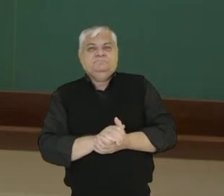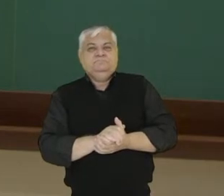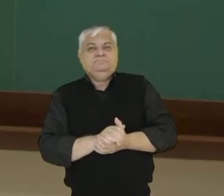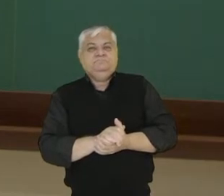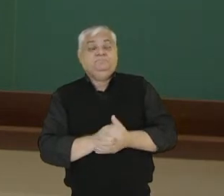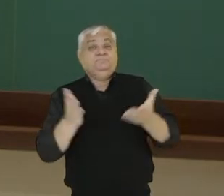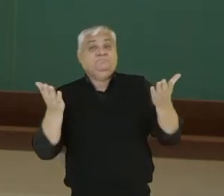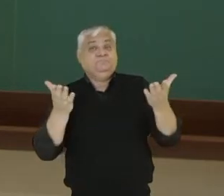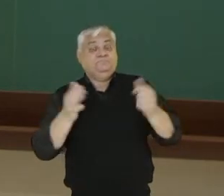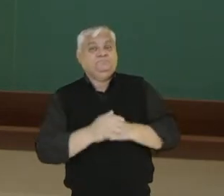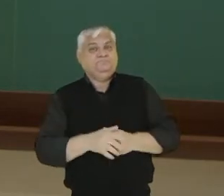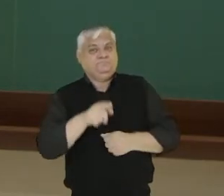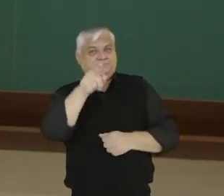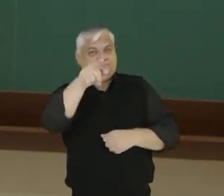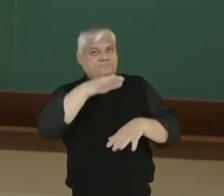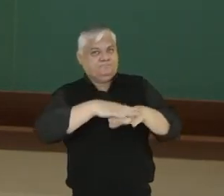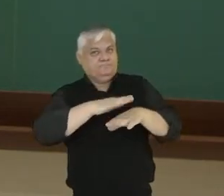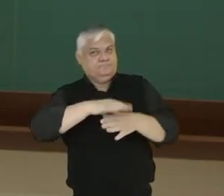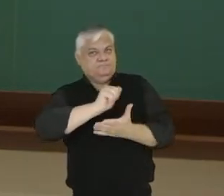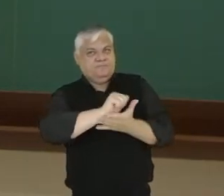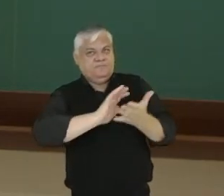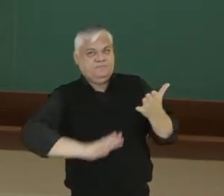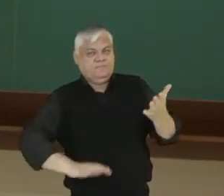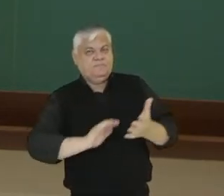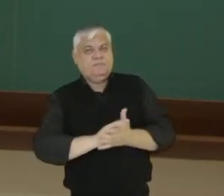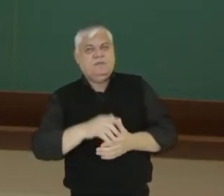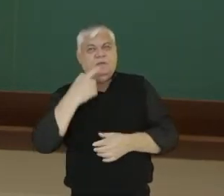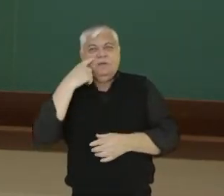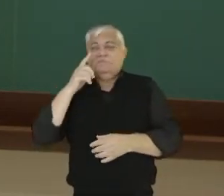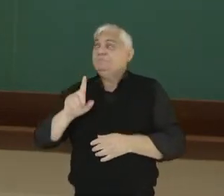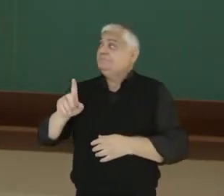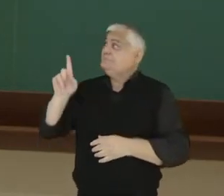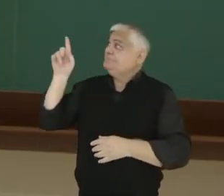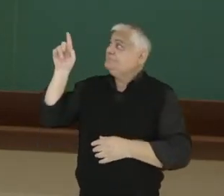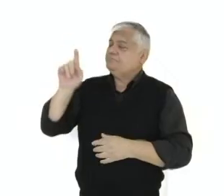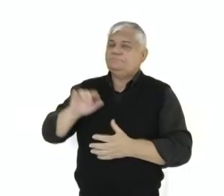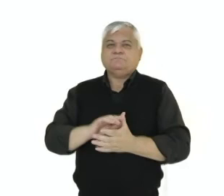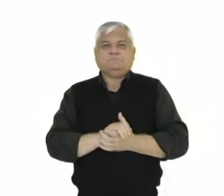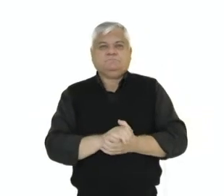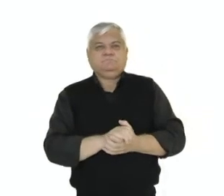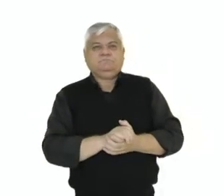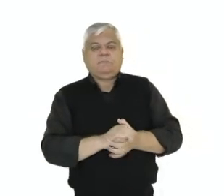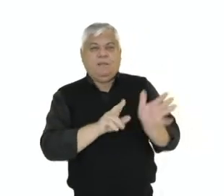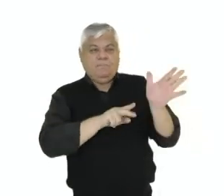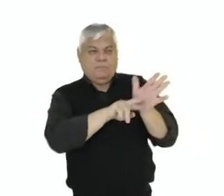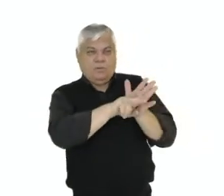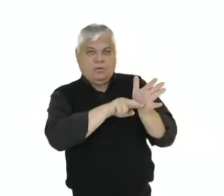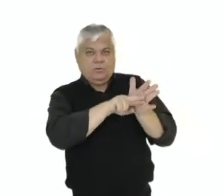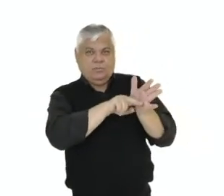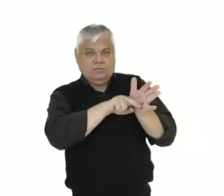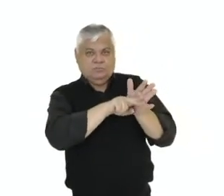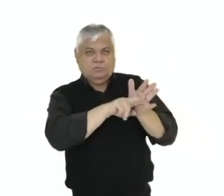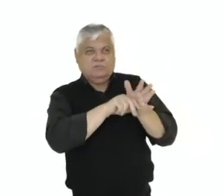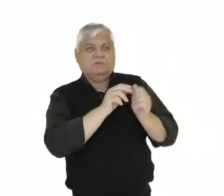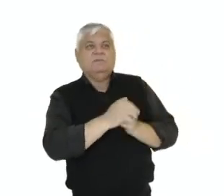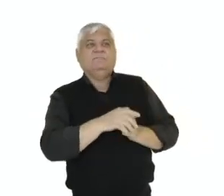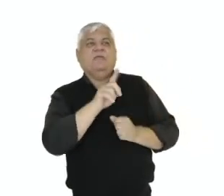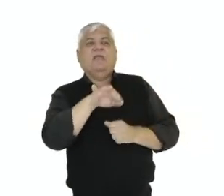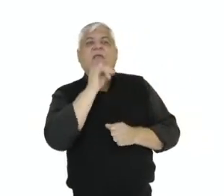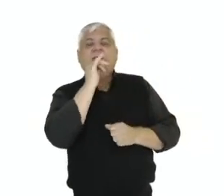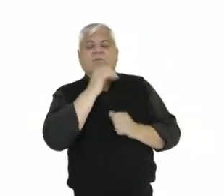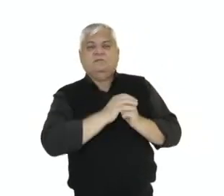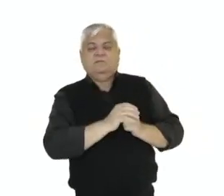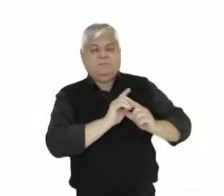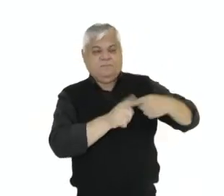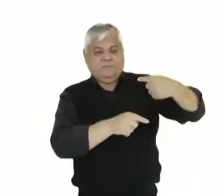agora eu vou dar uma atividade para vocês aqui, certo? Observem isso. Em biologia, denomina-se pirâmide de energia